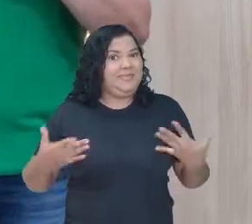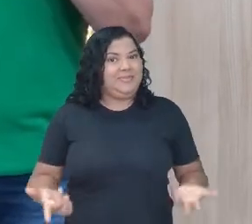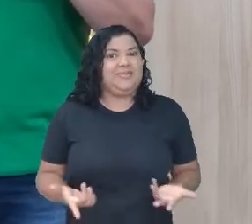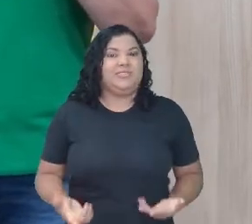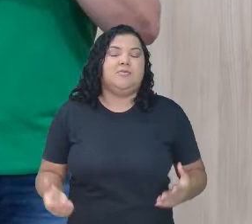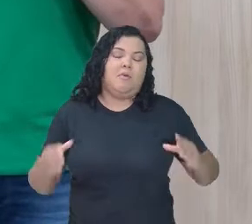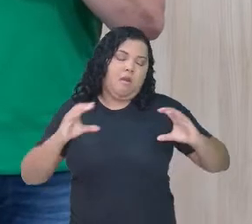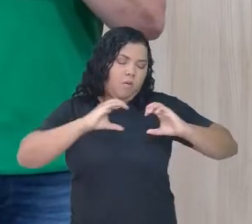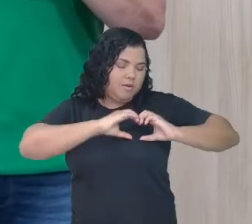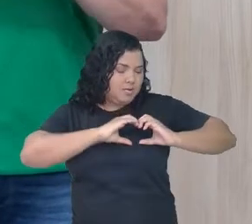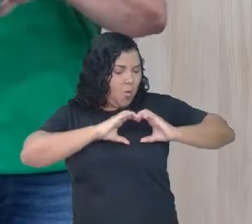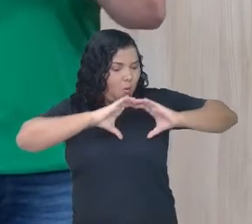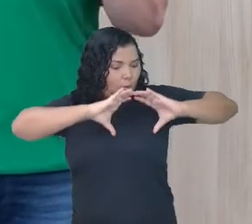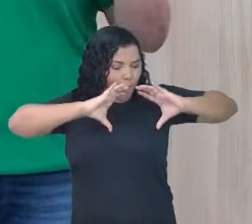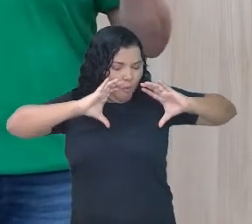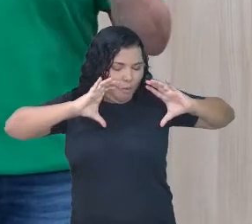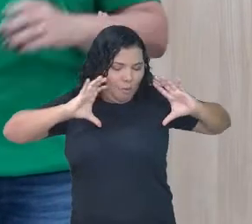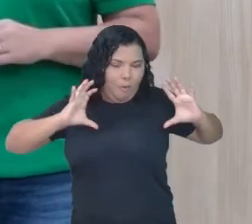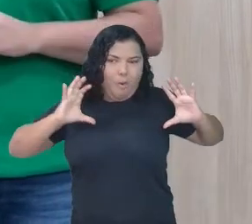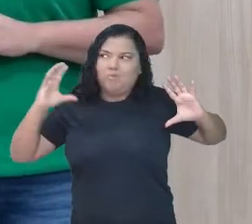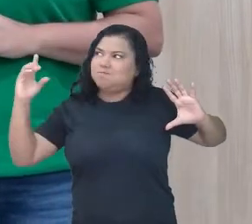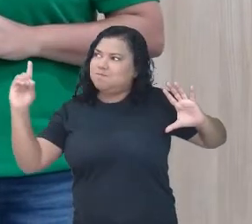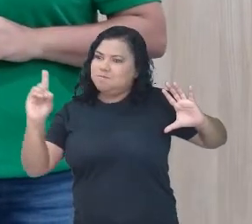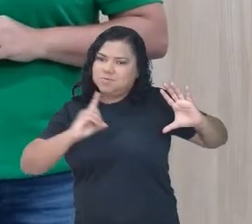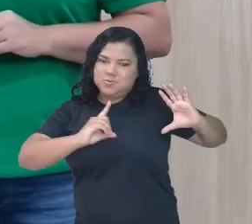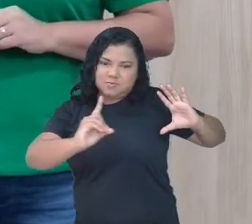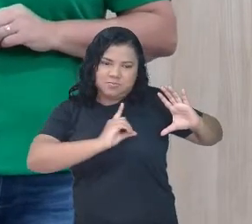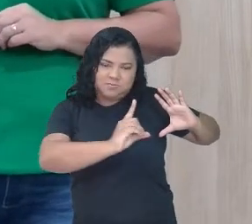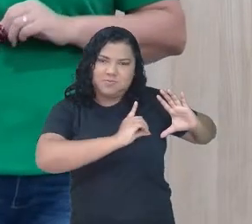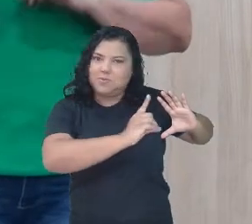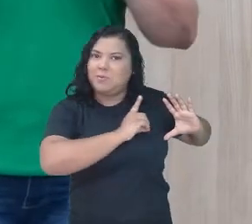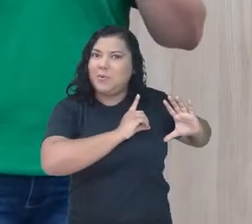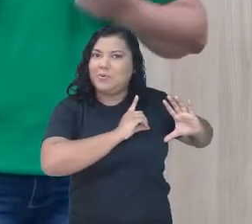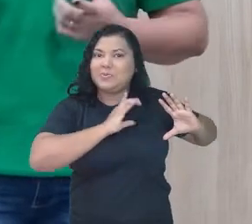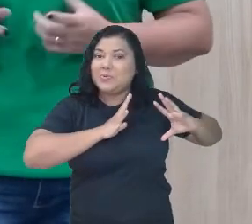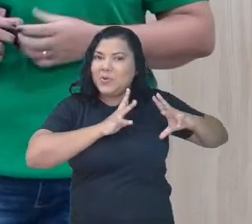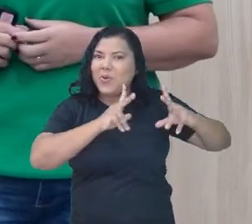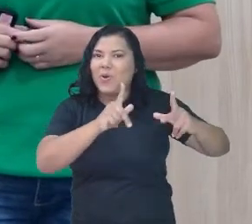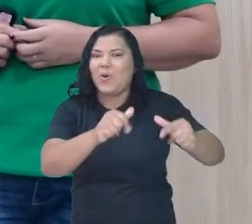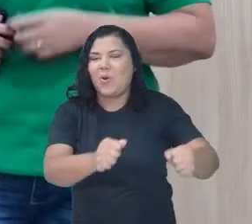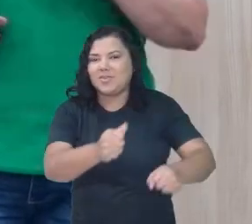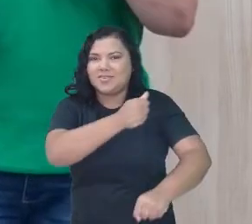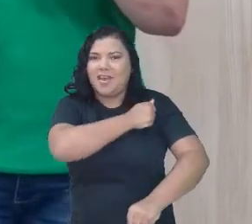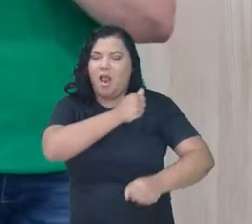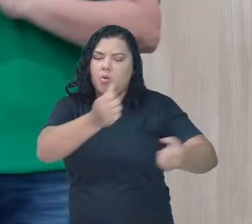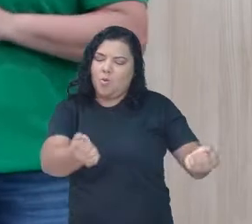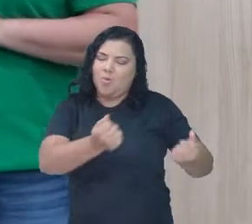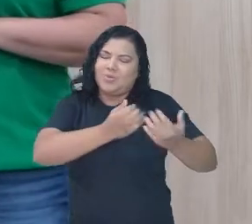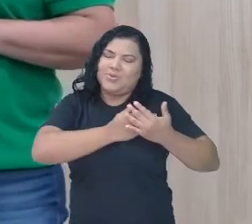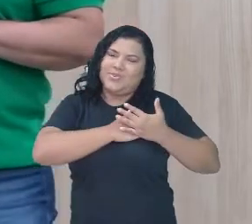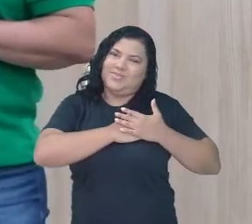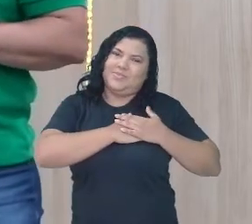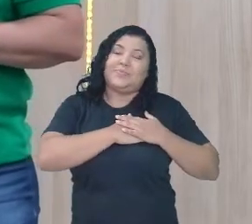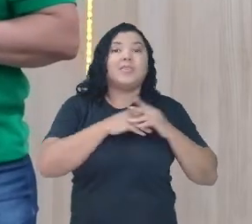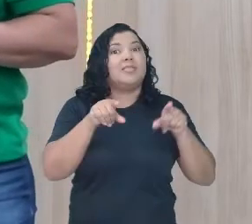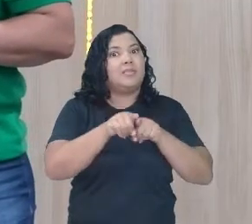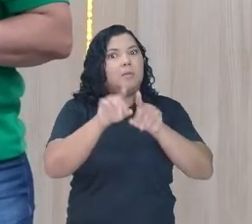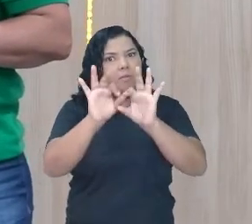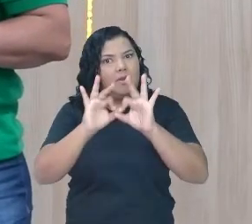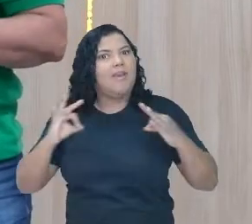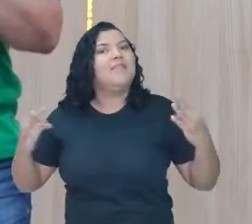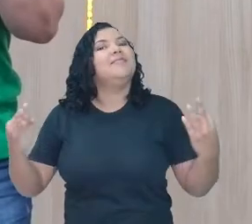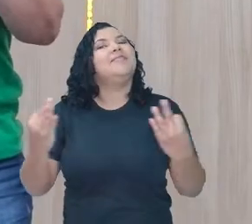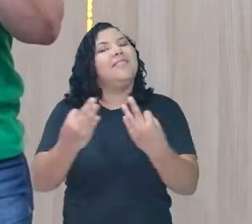um coração enorme para incluir todos os alunos, todas as alunas e também a família